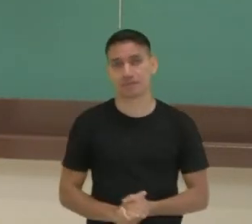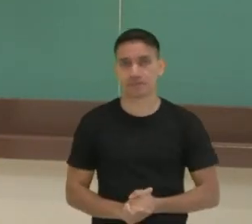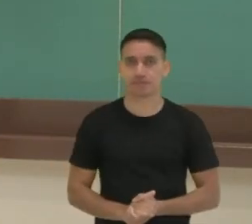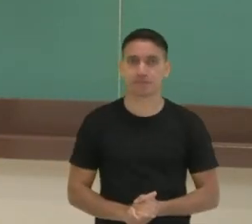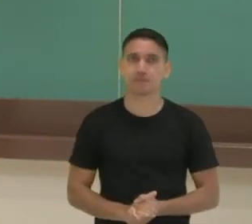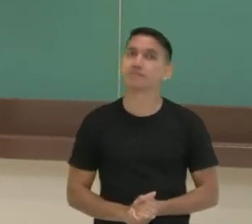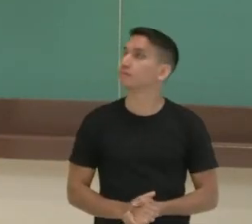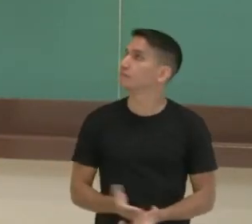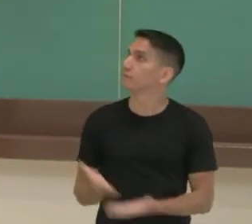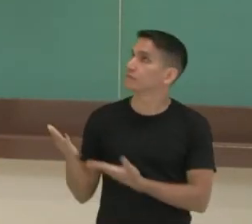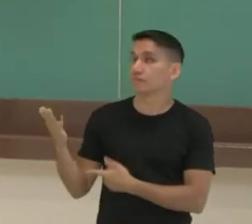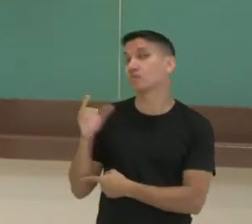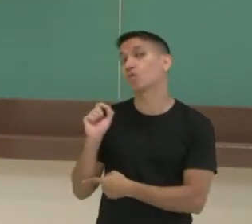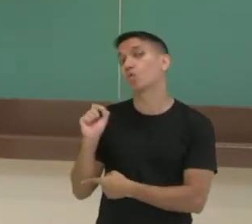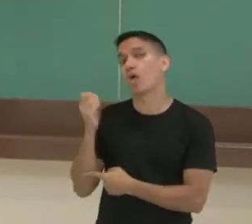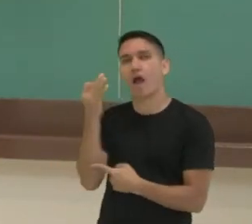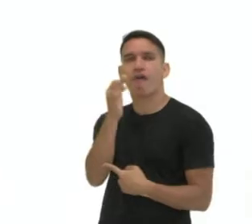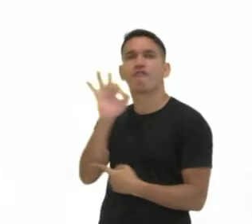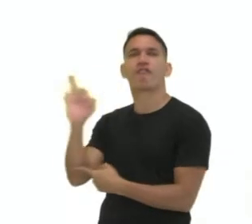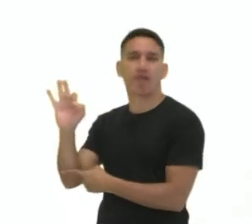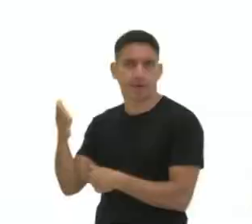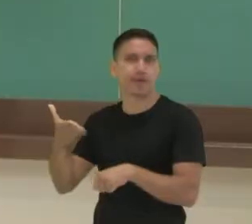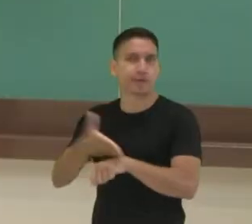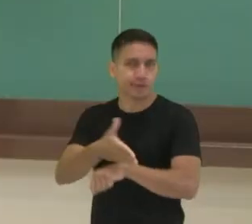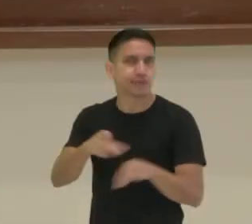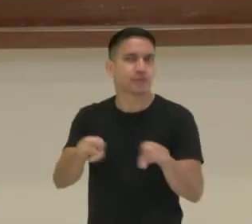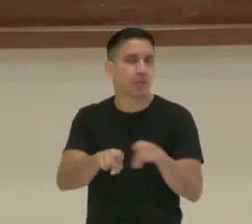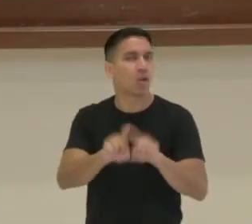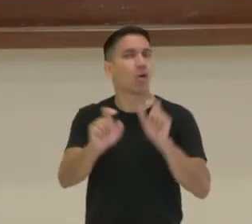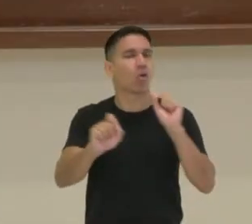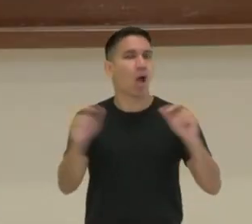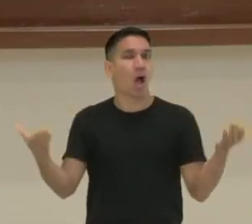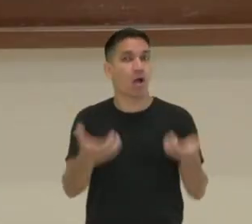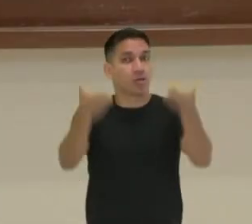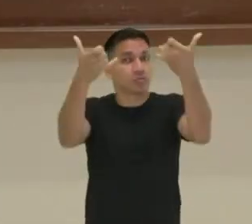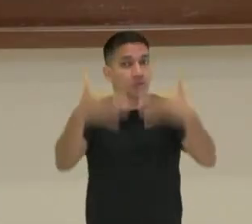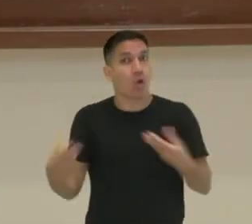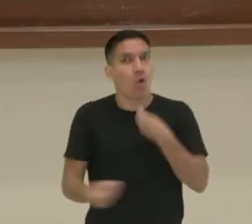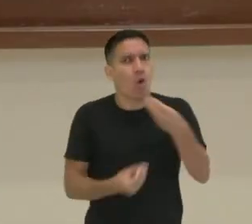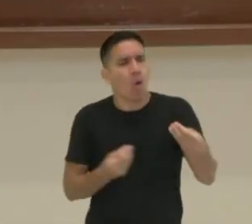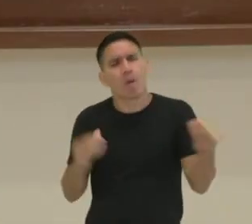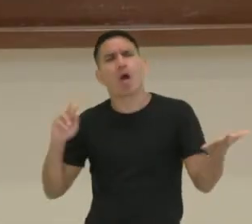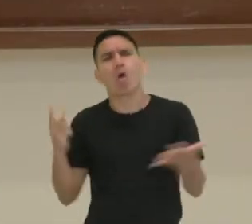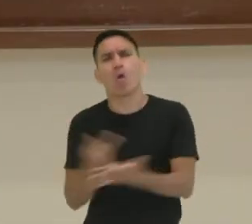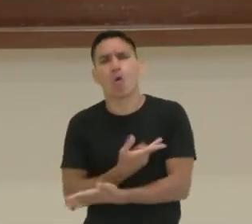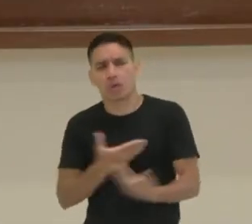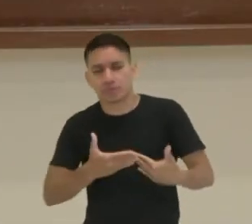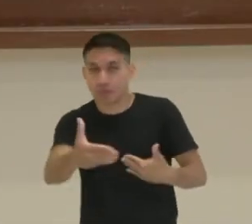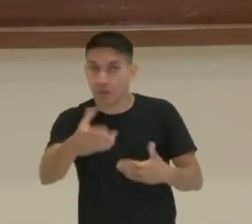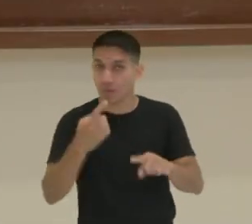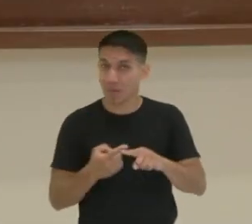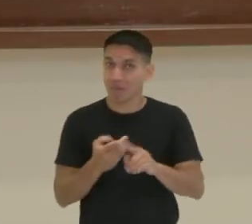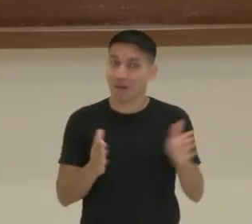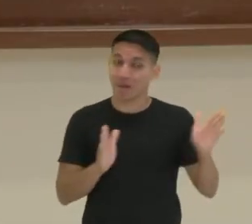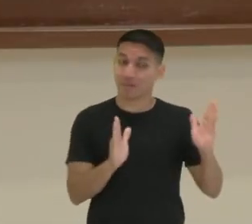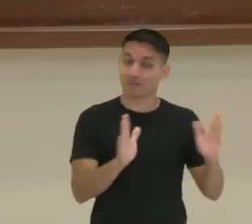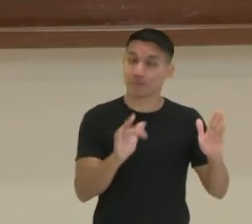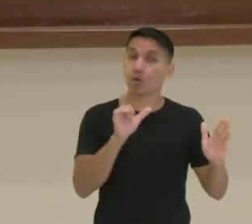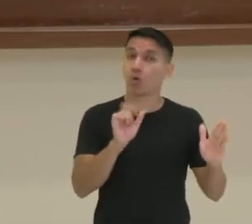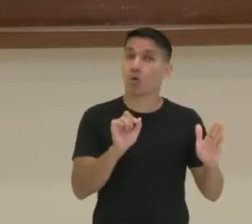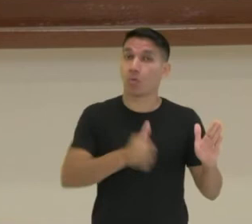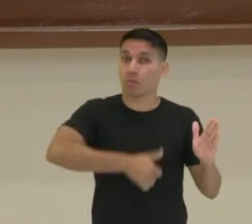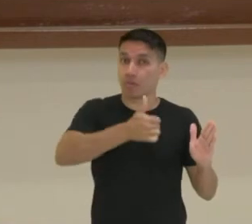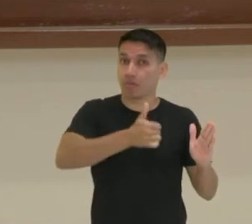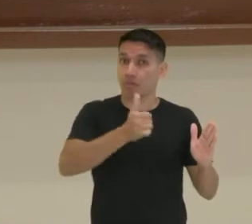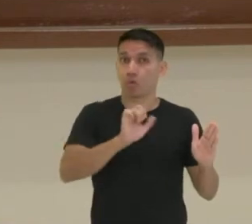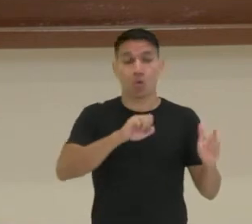A presença francesa, né? Então aqui nós vamos falar como que se deu a presença francesa, porque no primeiro momento os portugueses